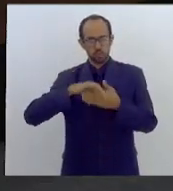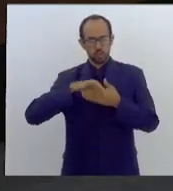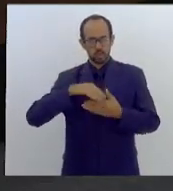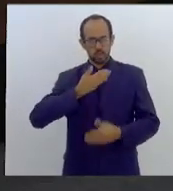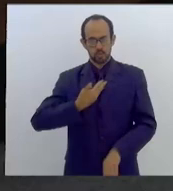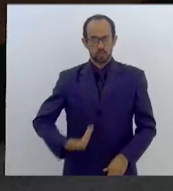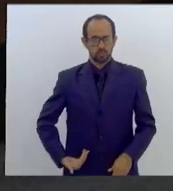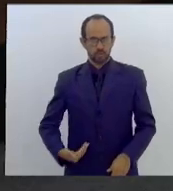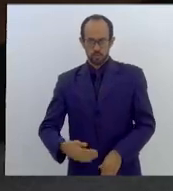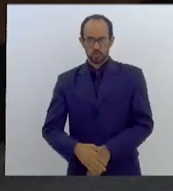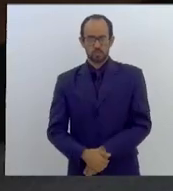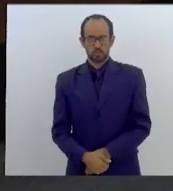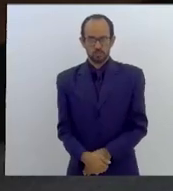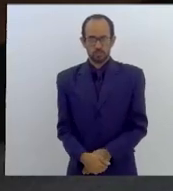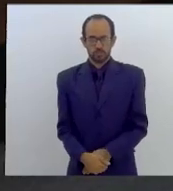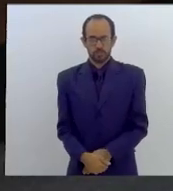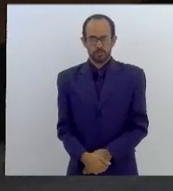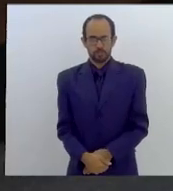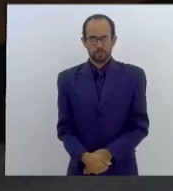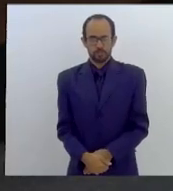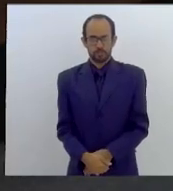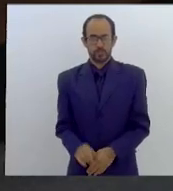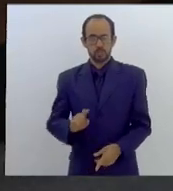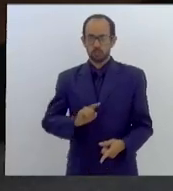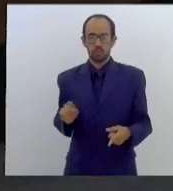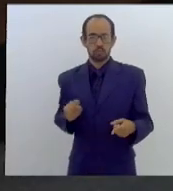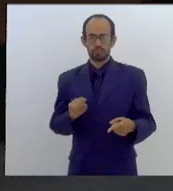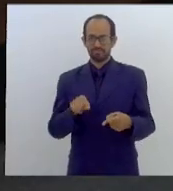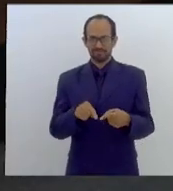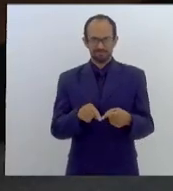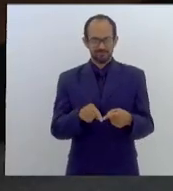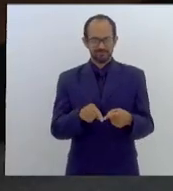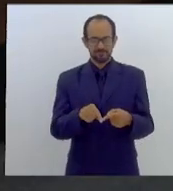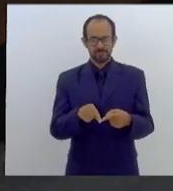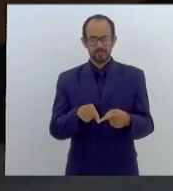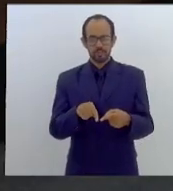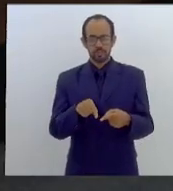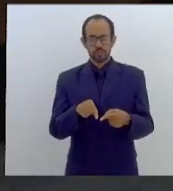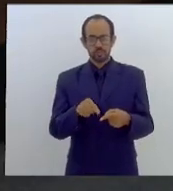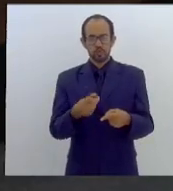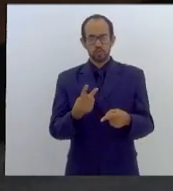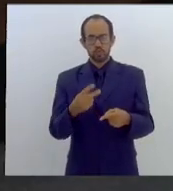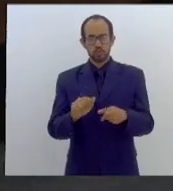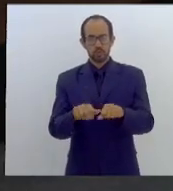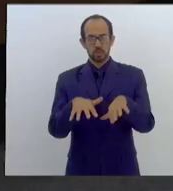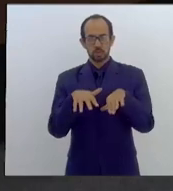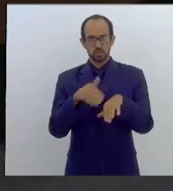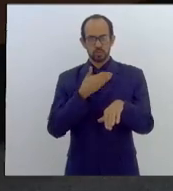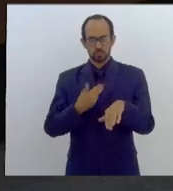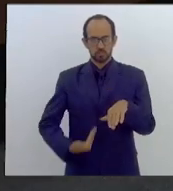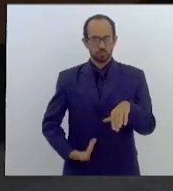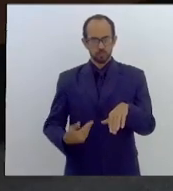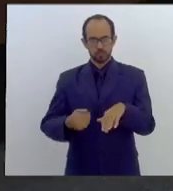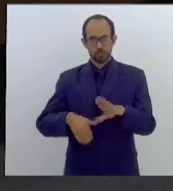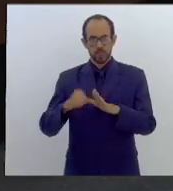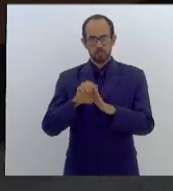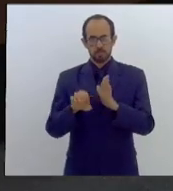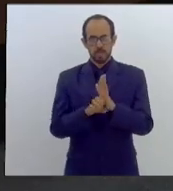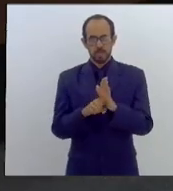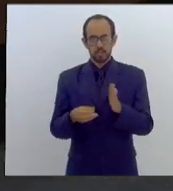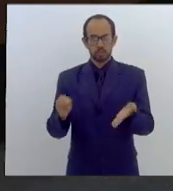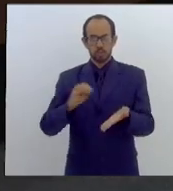governo. Isso foi objeto de duas audiências públicas. A emenda, incluindo o município da